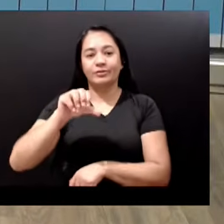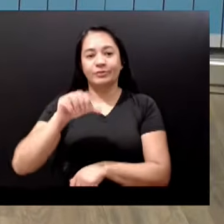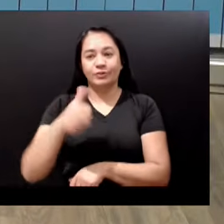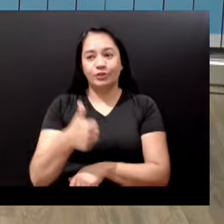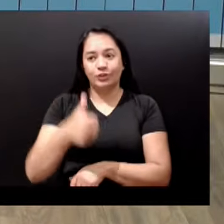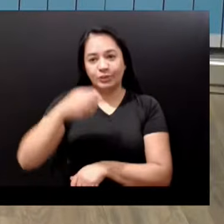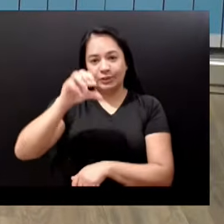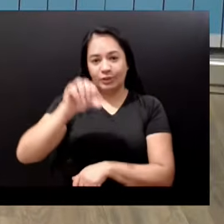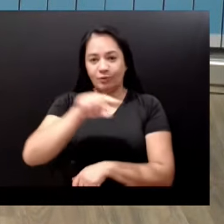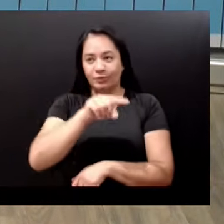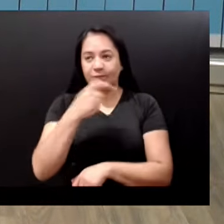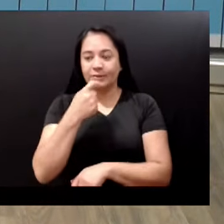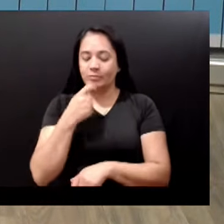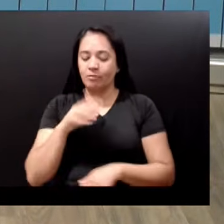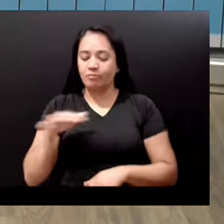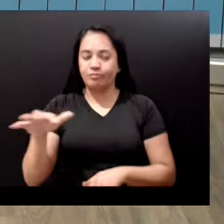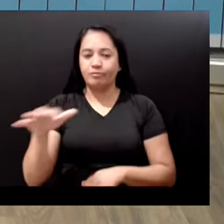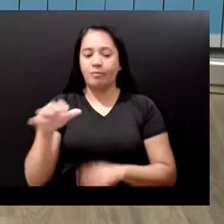região, pode ir direto,